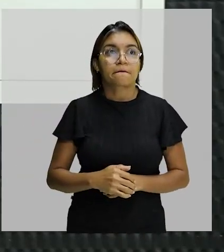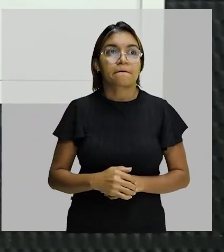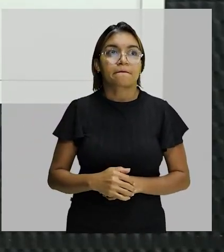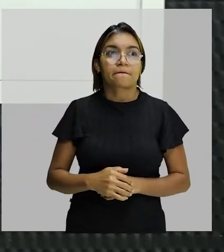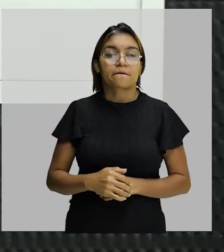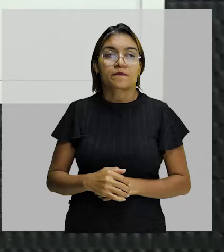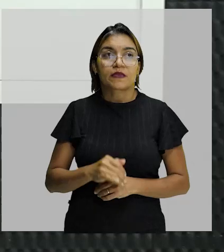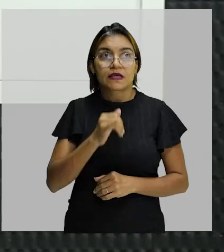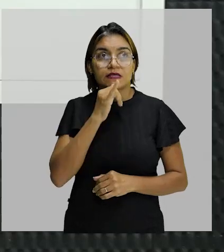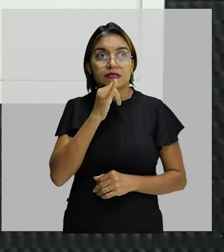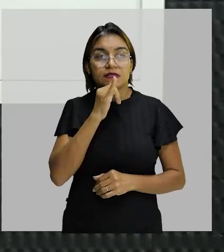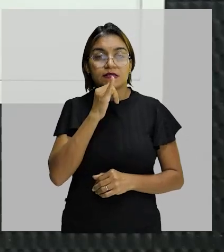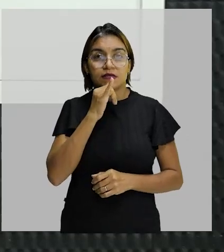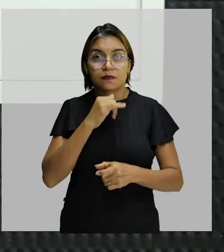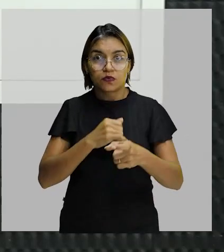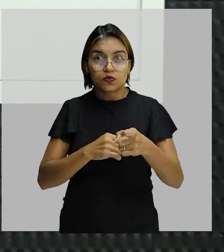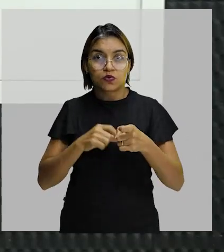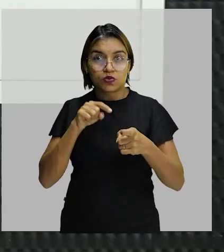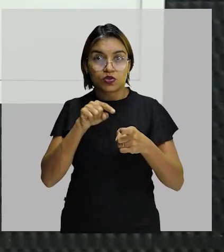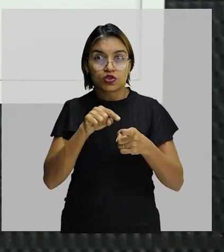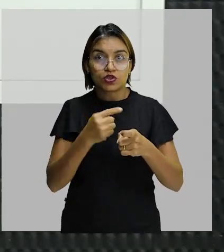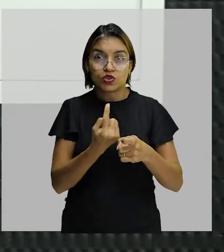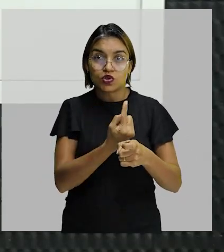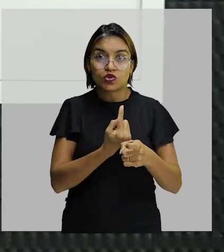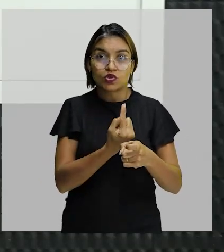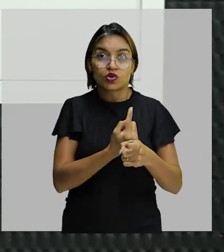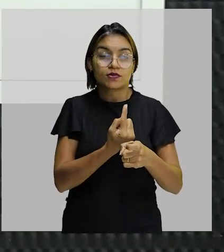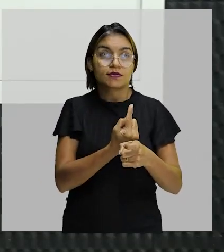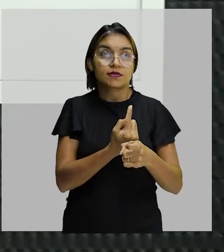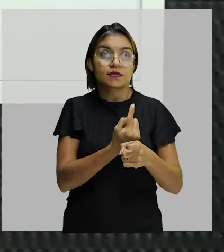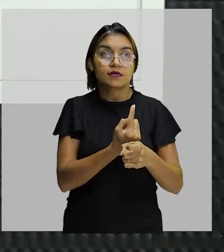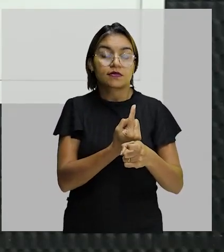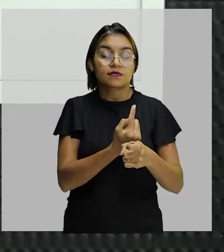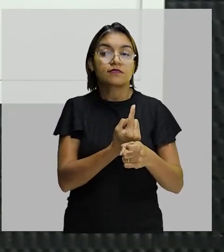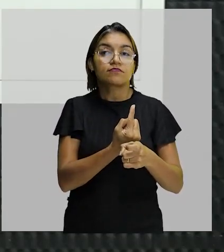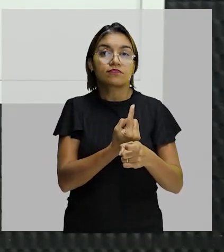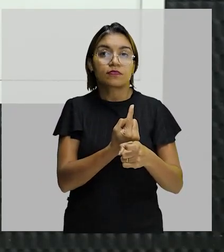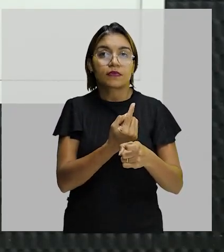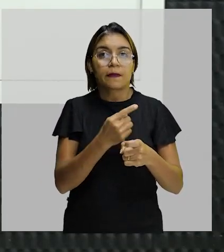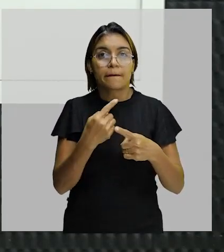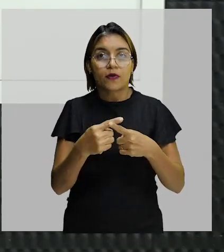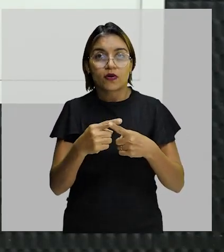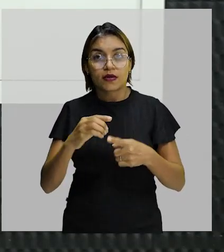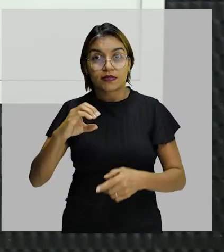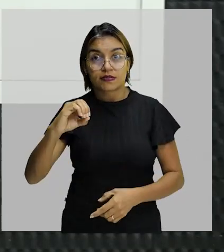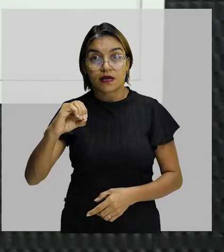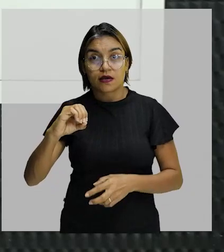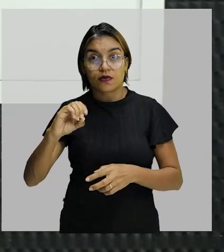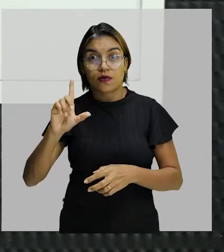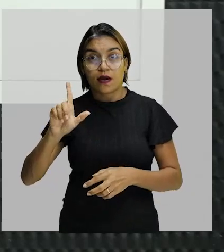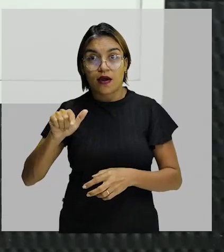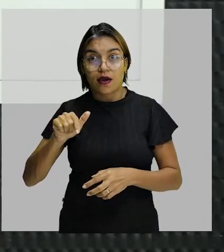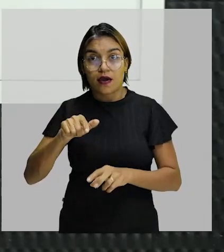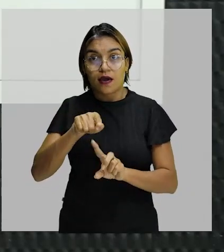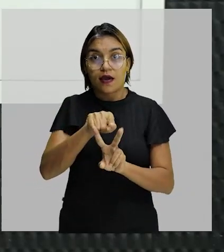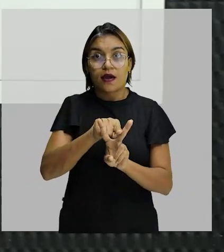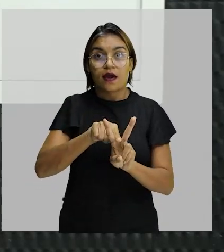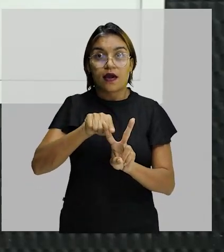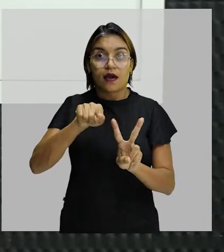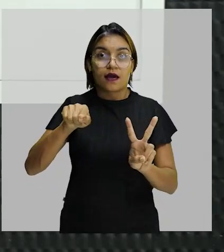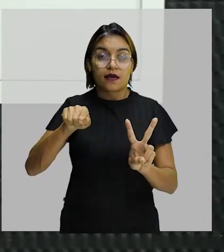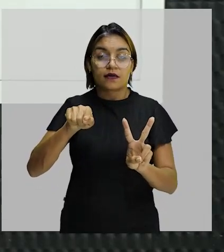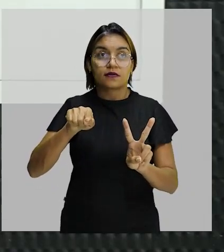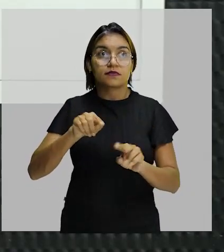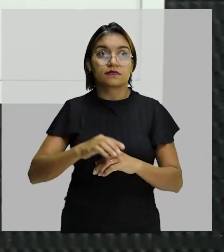atenção da questão que quando esse x aparece aqui sozinho, né? Porque nesse caso o zero vai ser uma das raízes, certo? Então você pode escrever